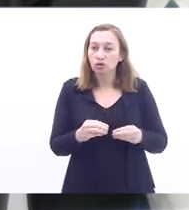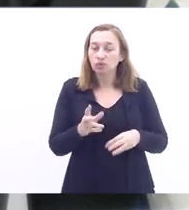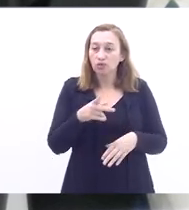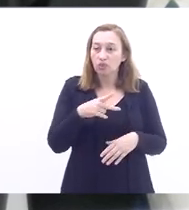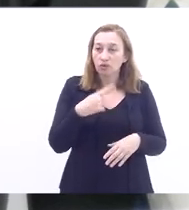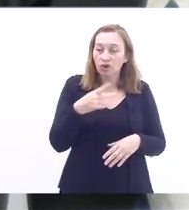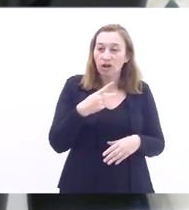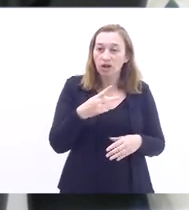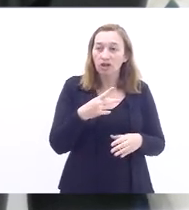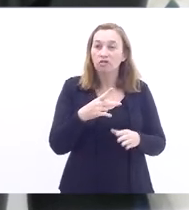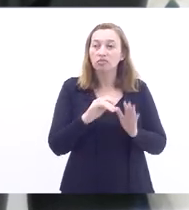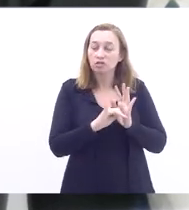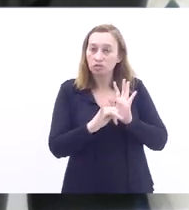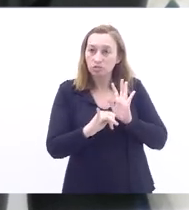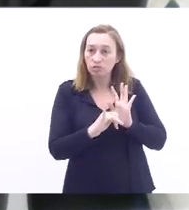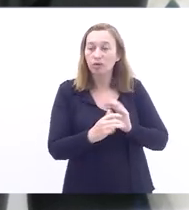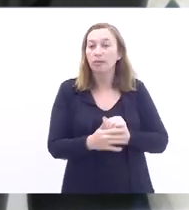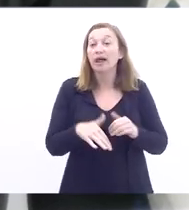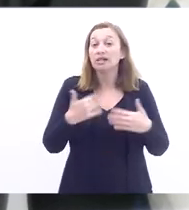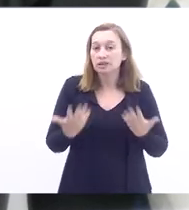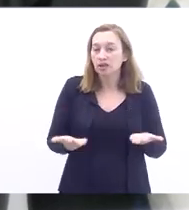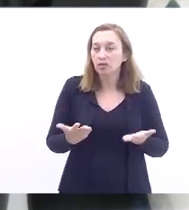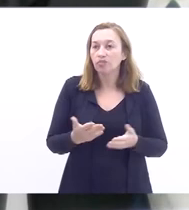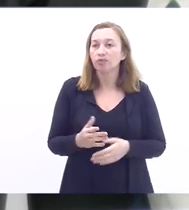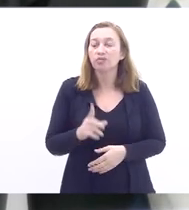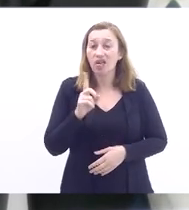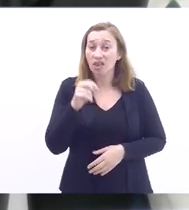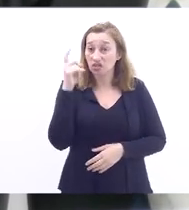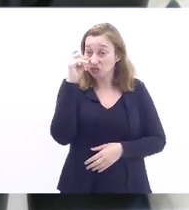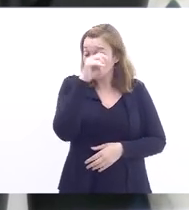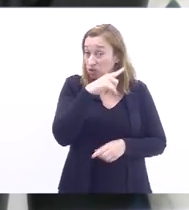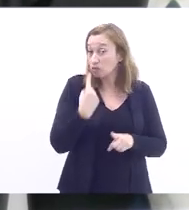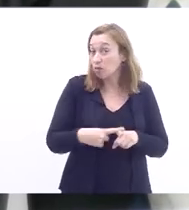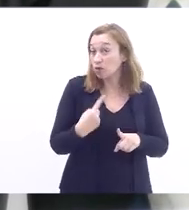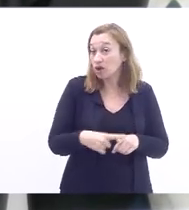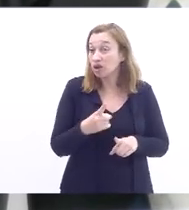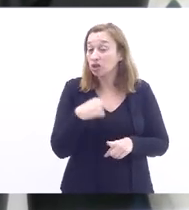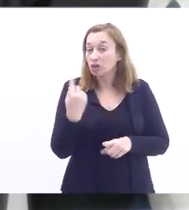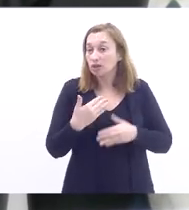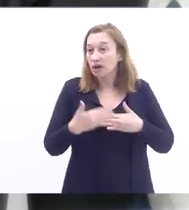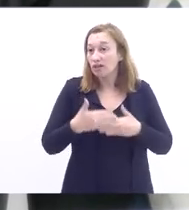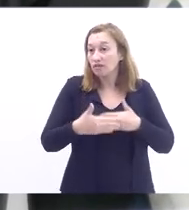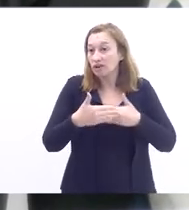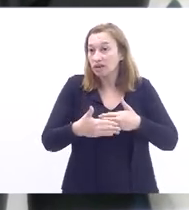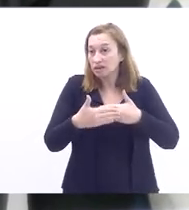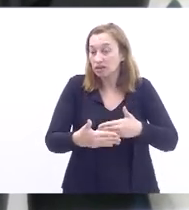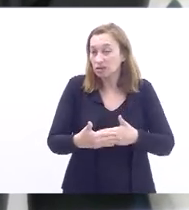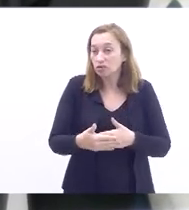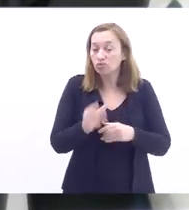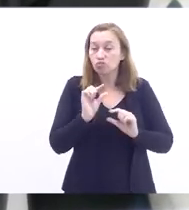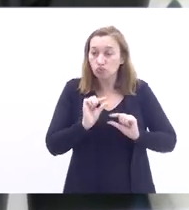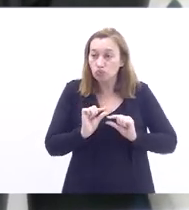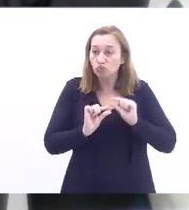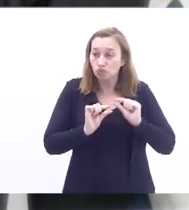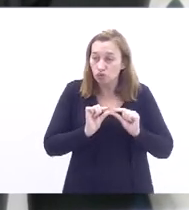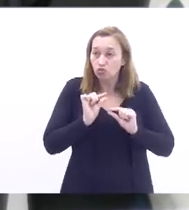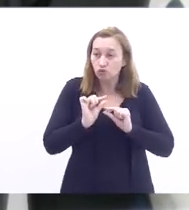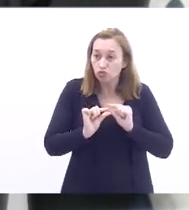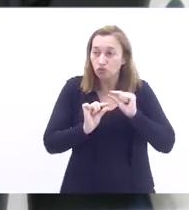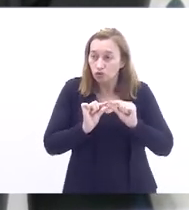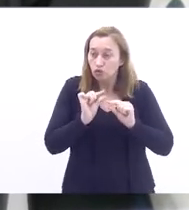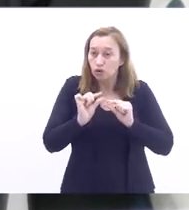agora fossem publicados então assim é muito difícil porque a gente avança a passou muito pequeno quando